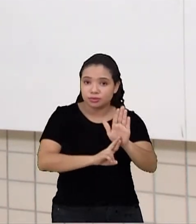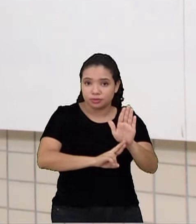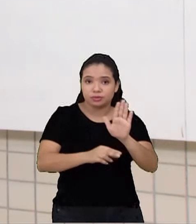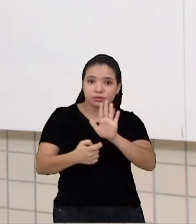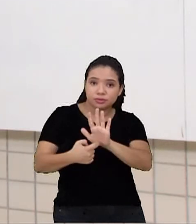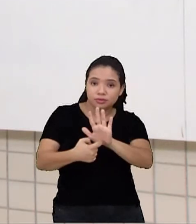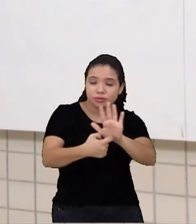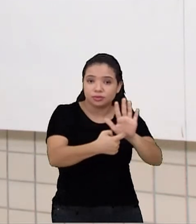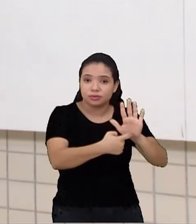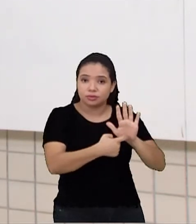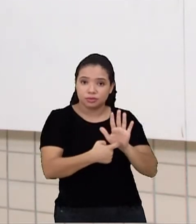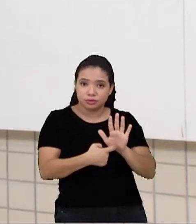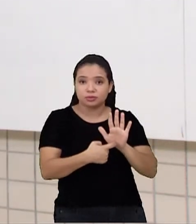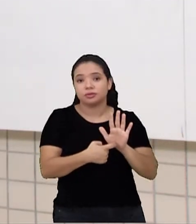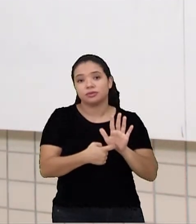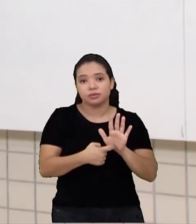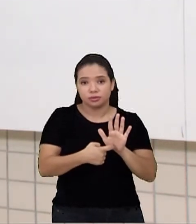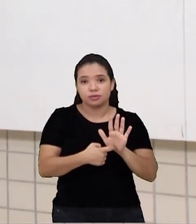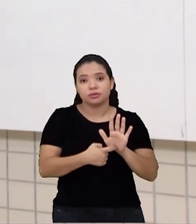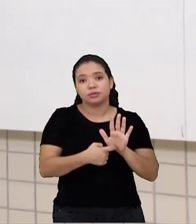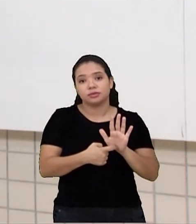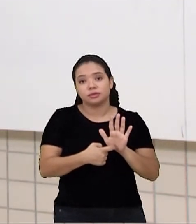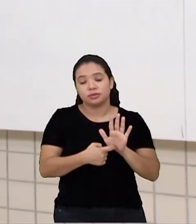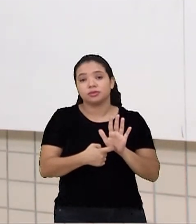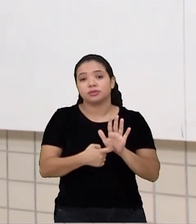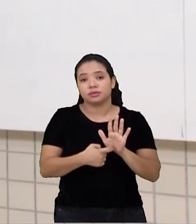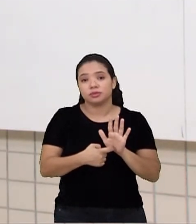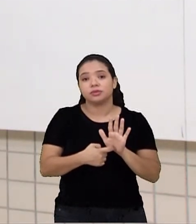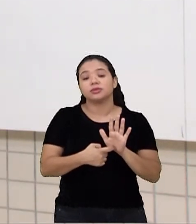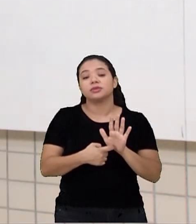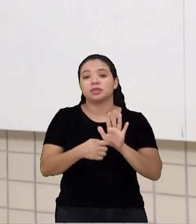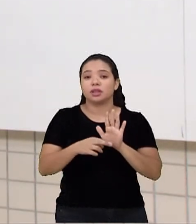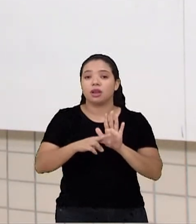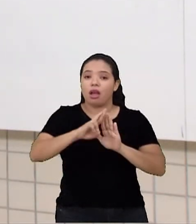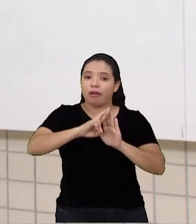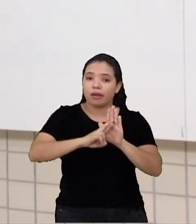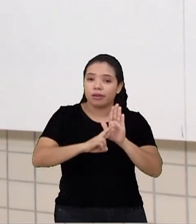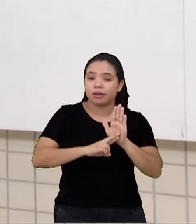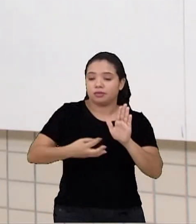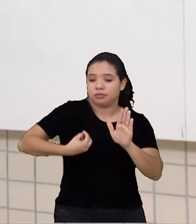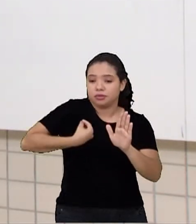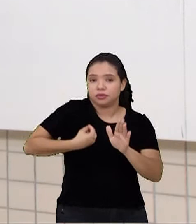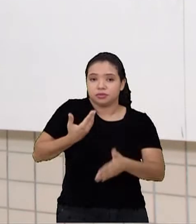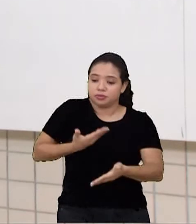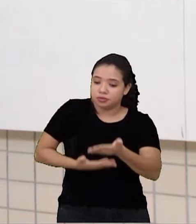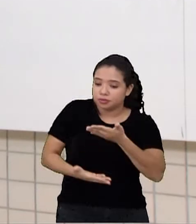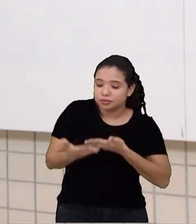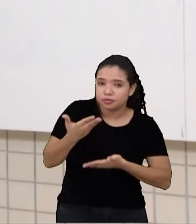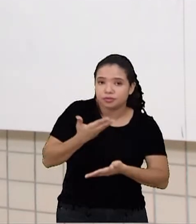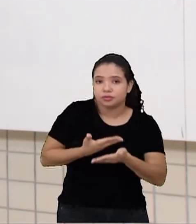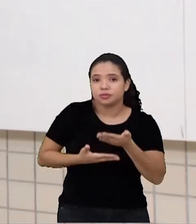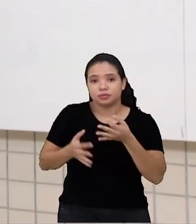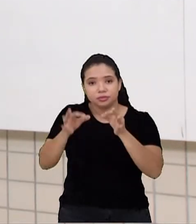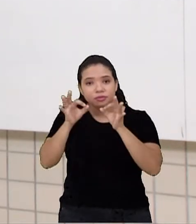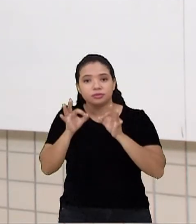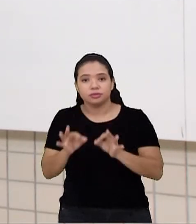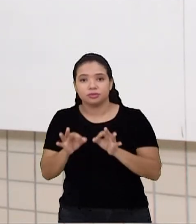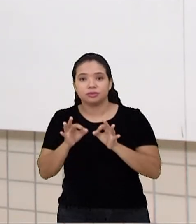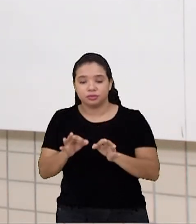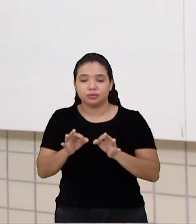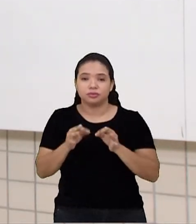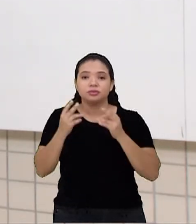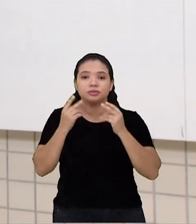regras, normas e preceitos estabelecidos para uma vivência coerente em sociedade.